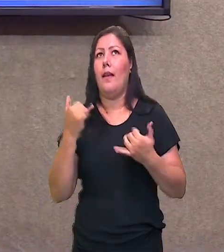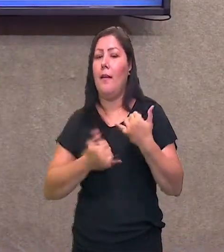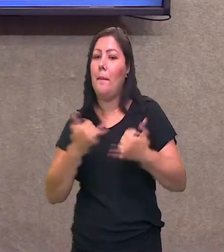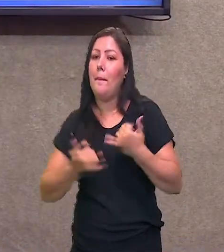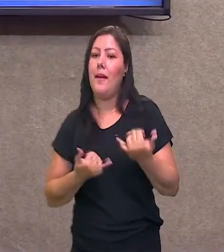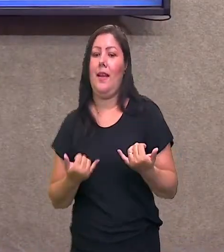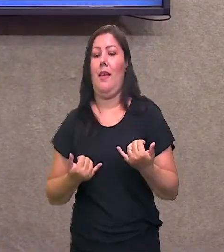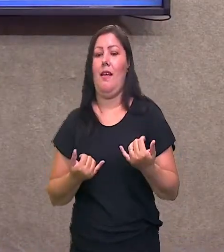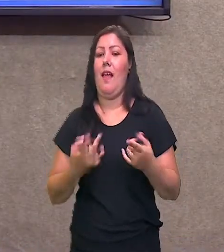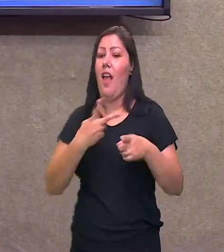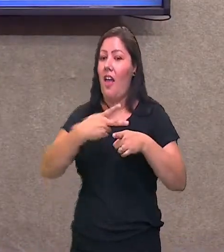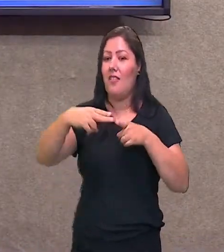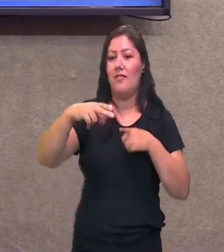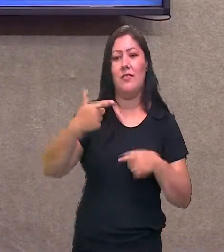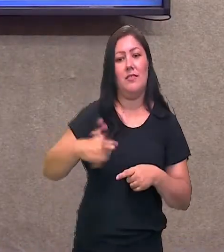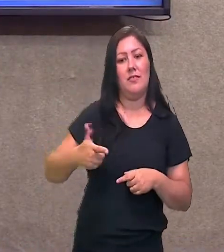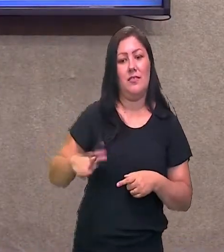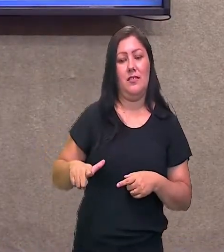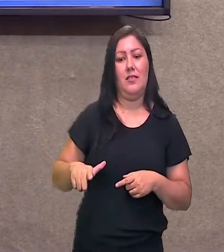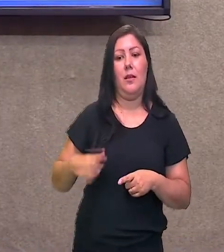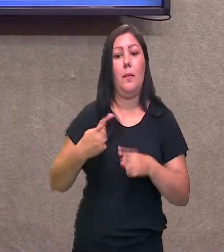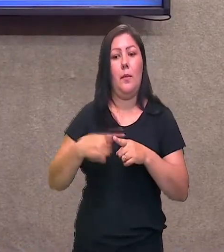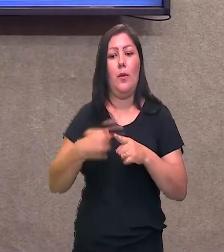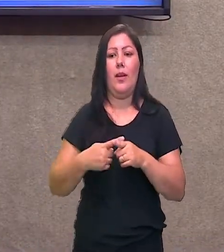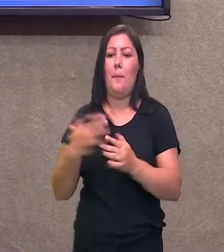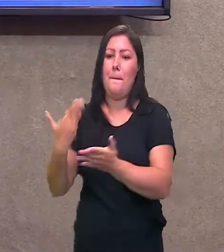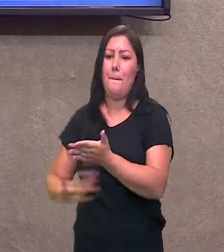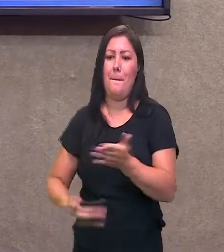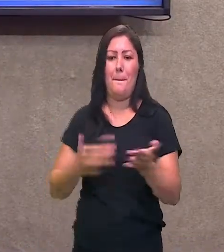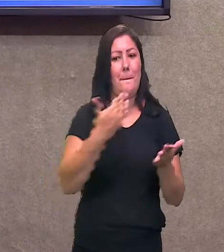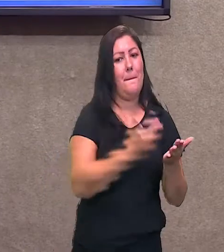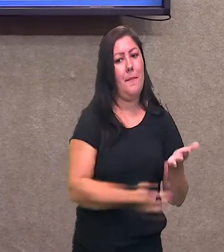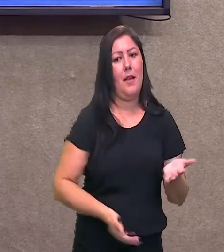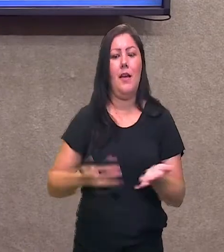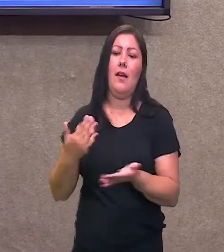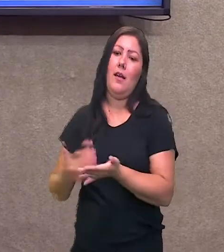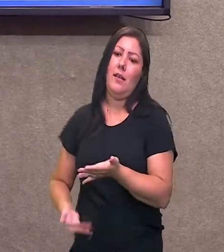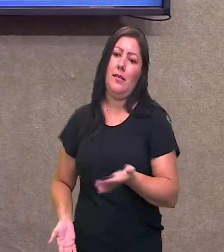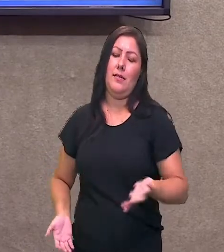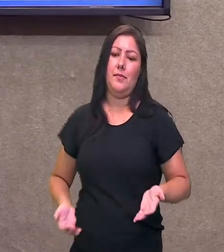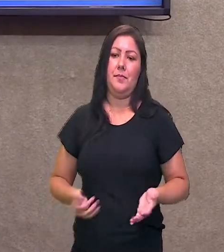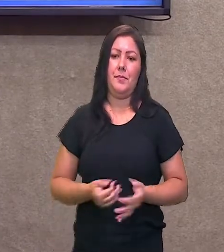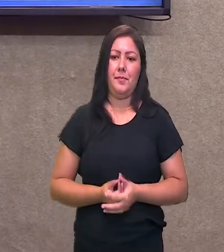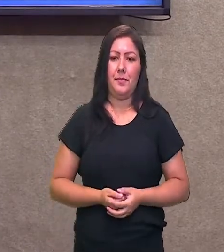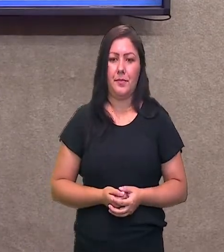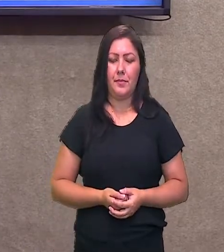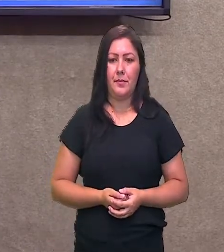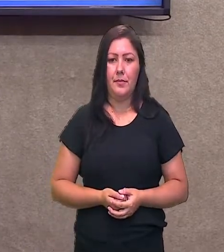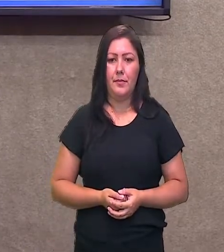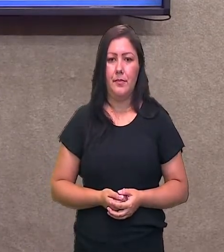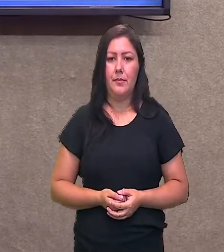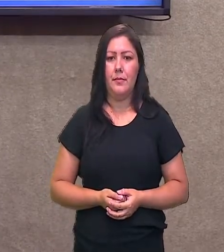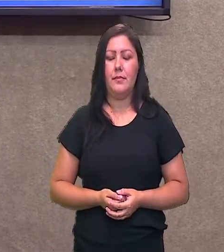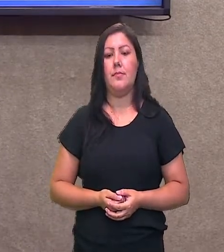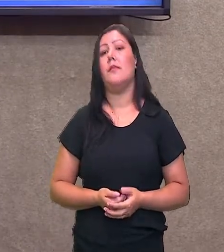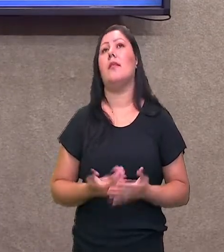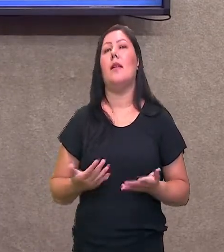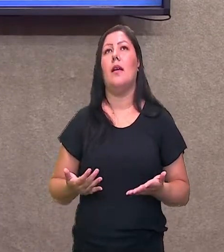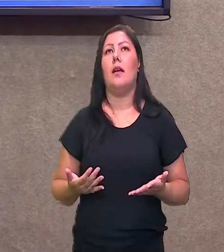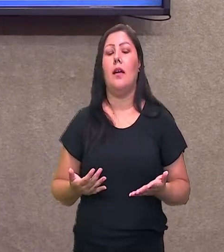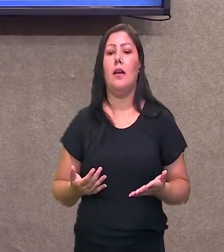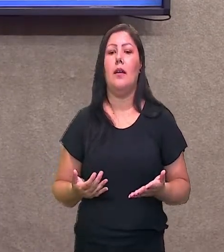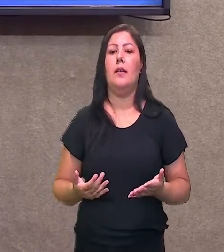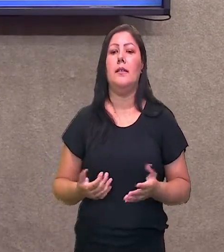existem perdas, mas houve sim, tá? A união entre a Inglaterra,